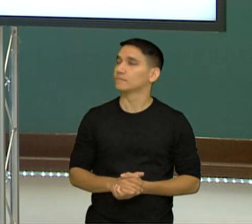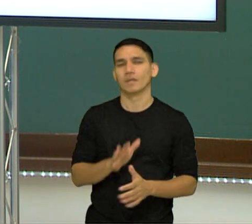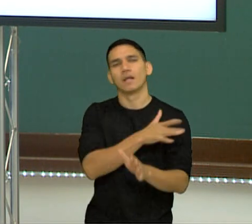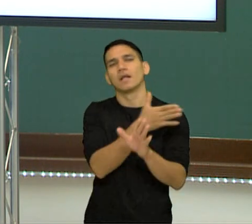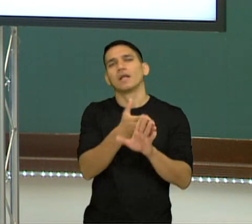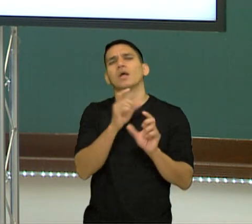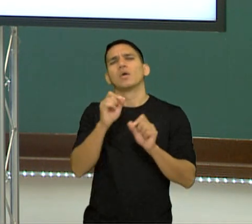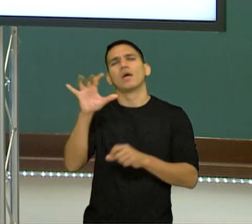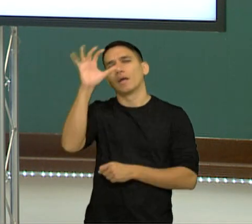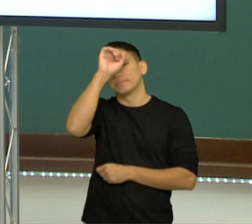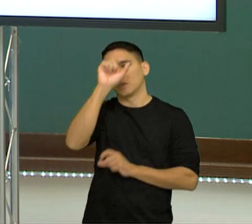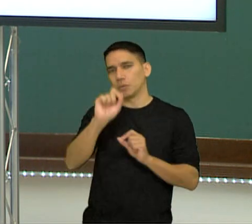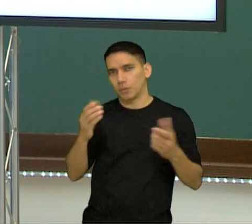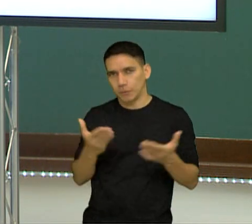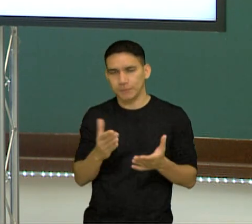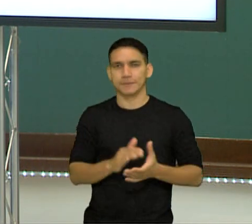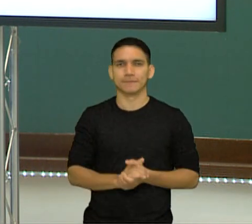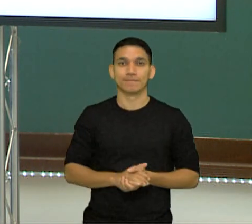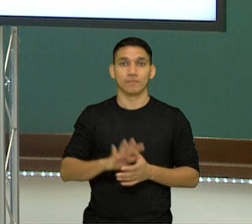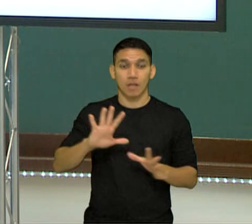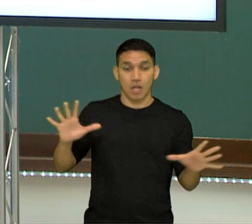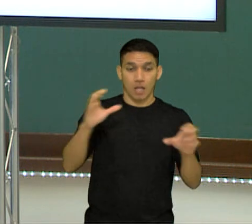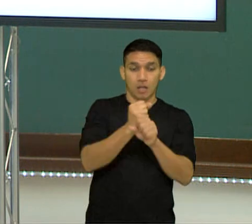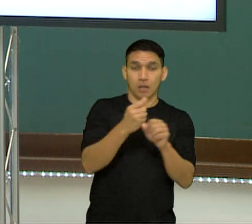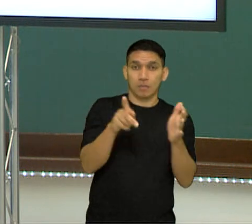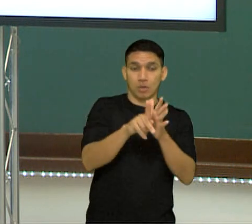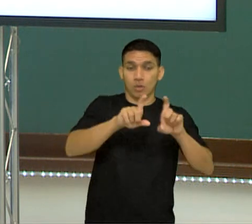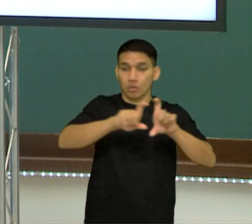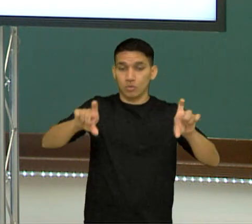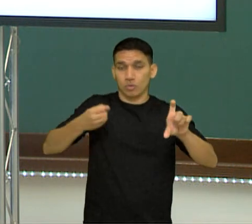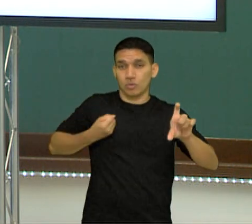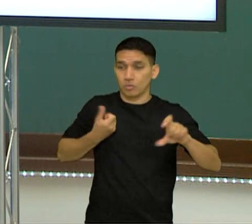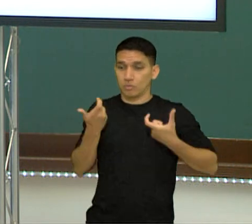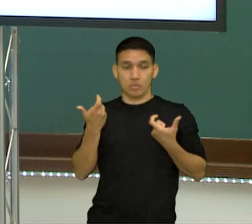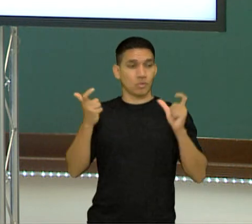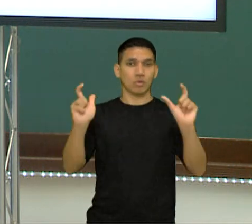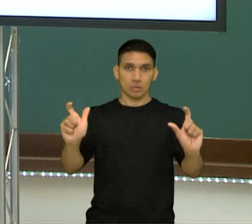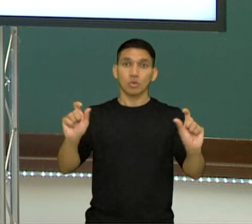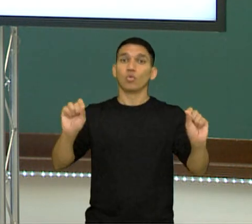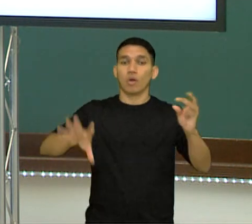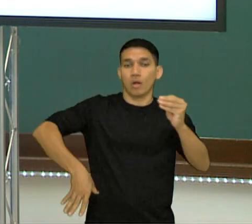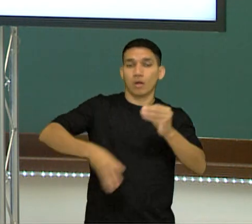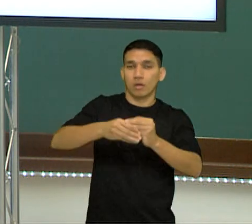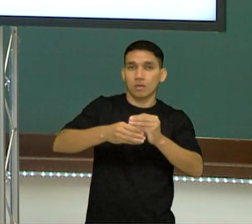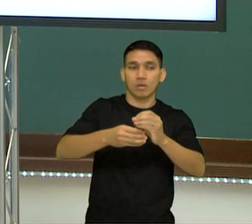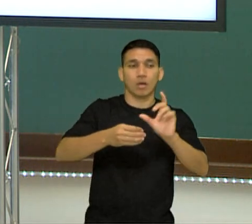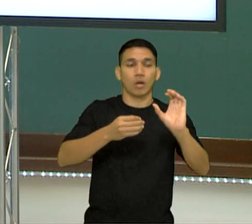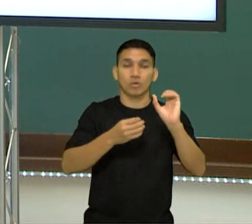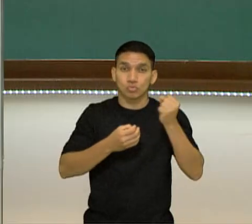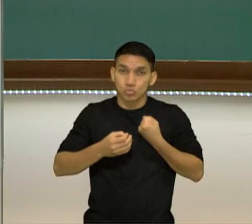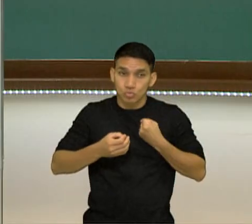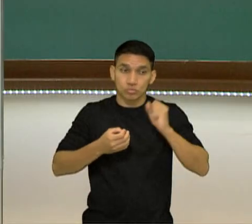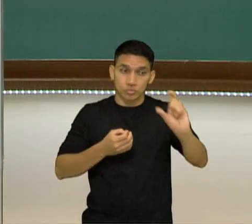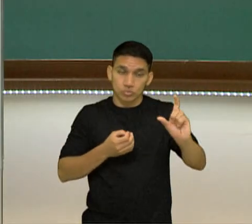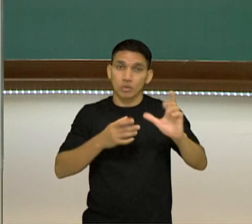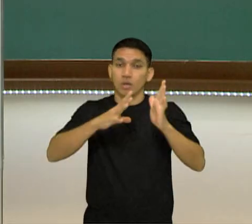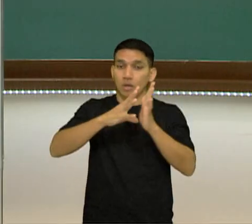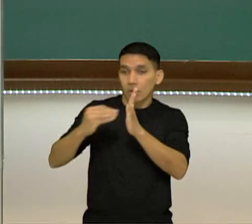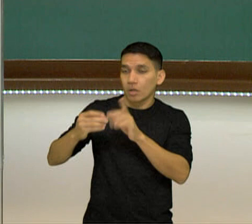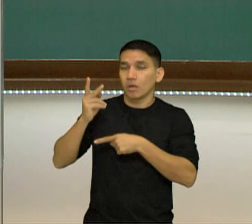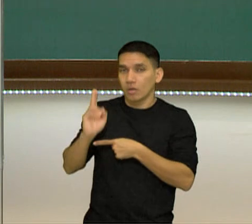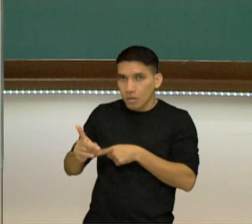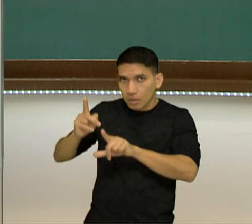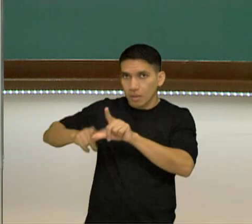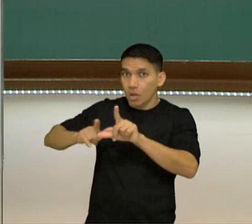o que que nós temos hoje adição algébrica de monômios adicionamos o coeficiente e repetimos a parte lateral Tá bom